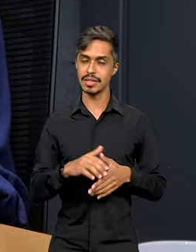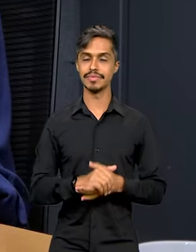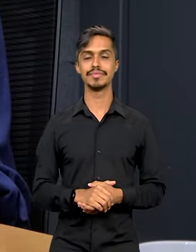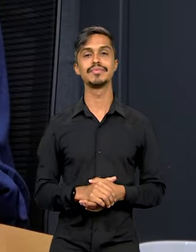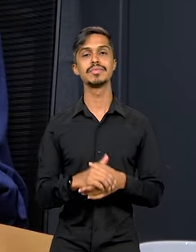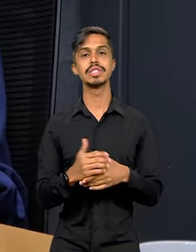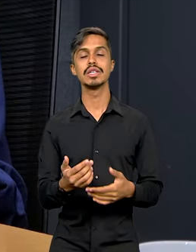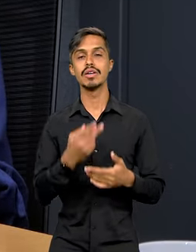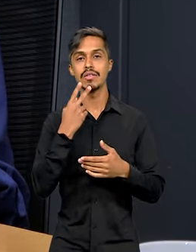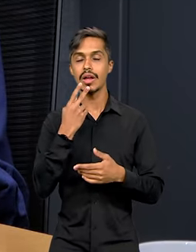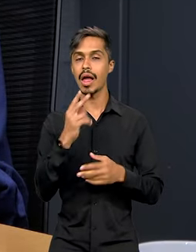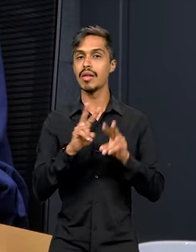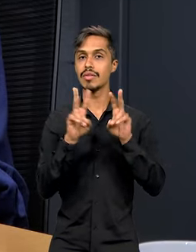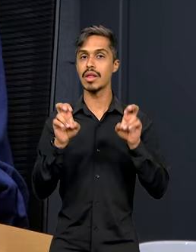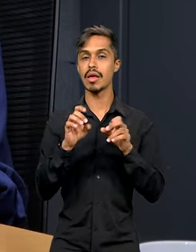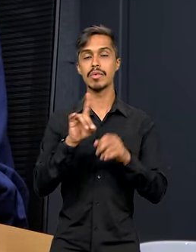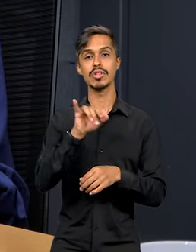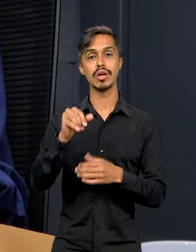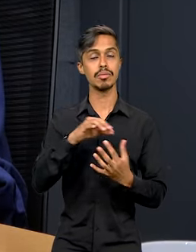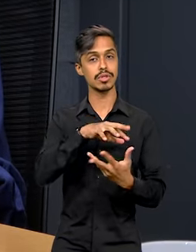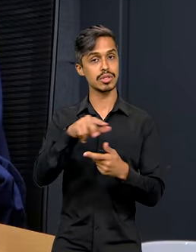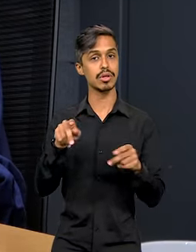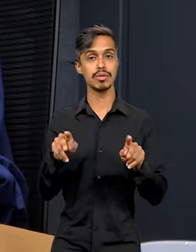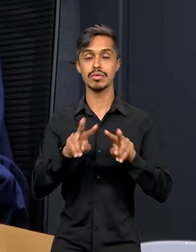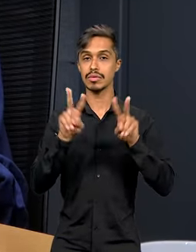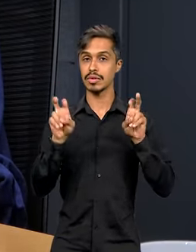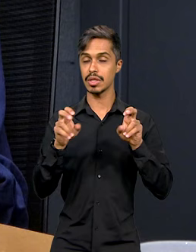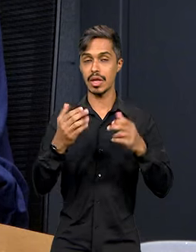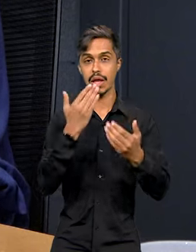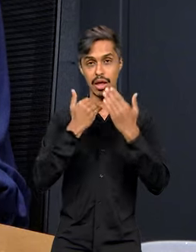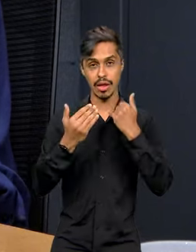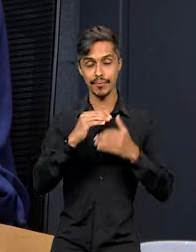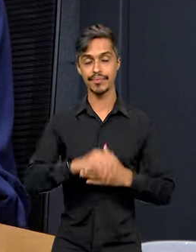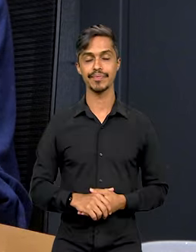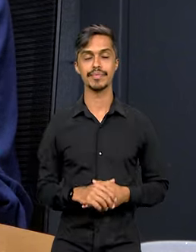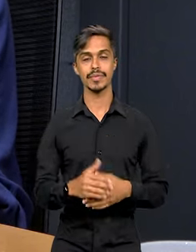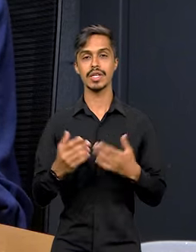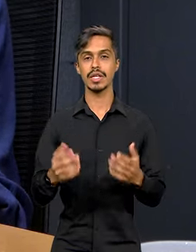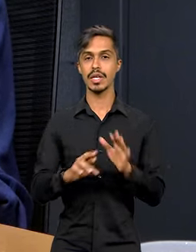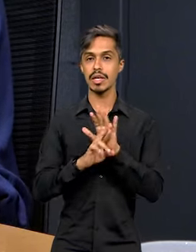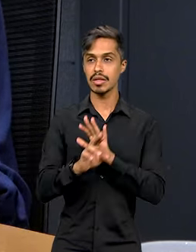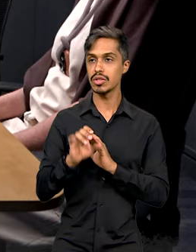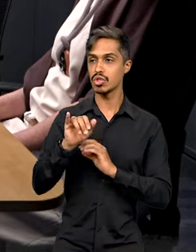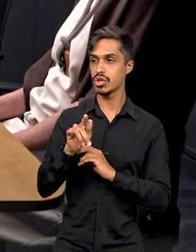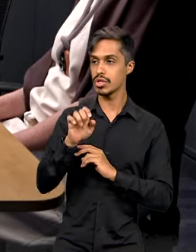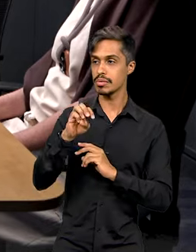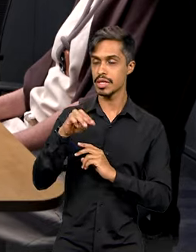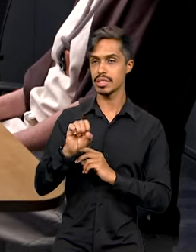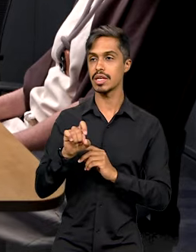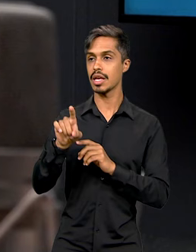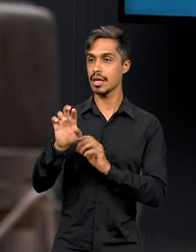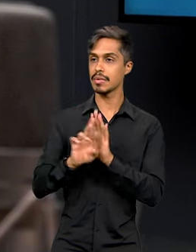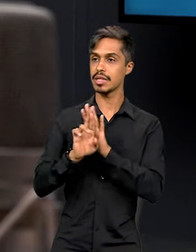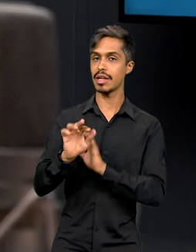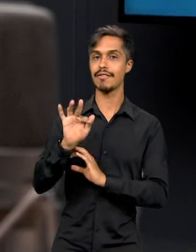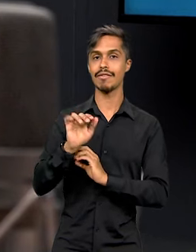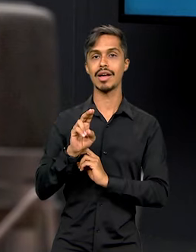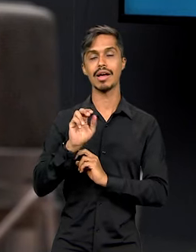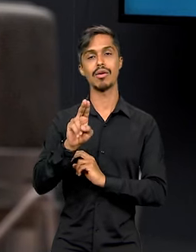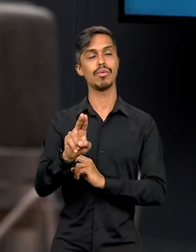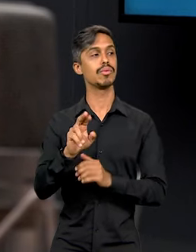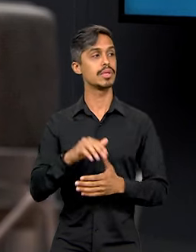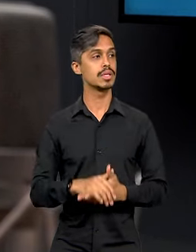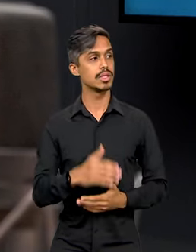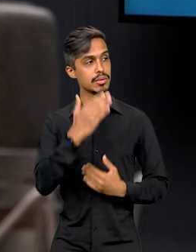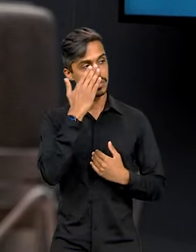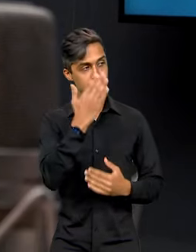MDS um prazer estar aqui falando sobre o Dia Mundial da Alimentação com você com a secretária Lan o representante da F Jorge mesa muito obgado